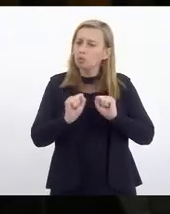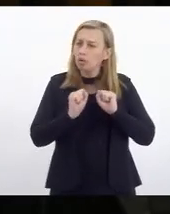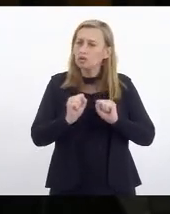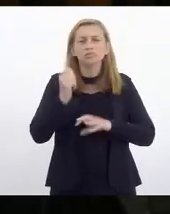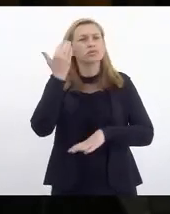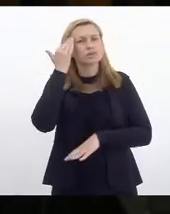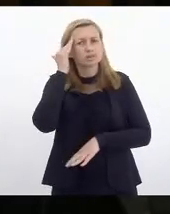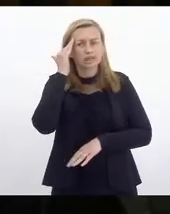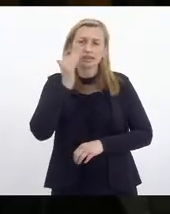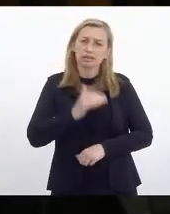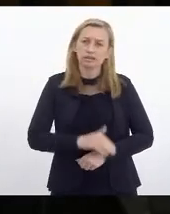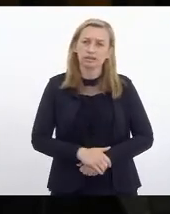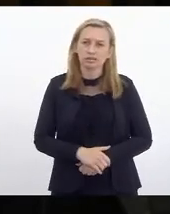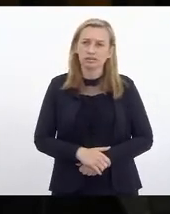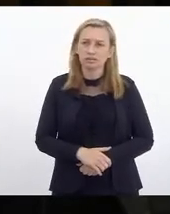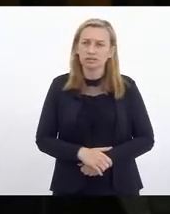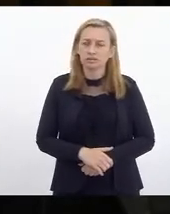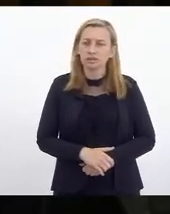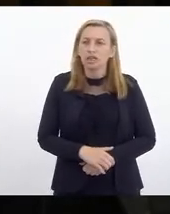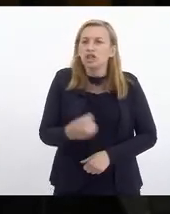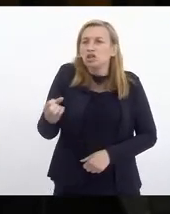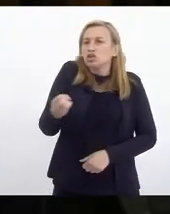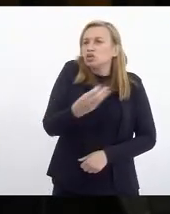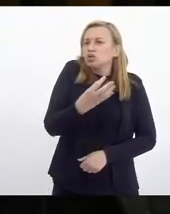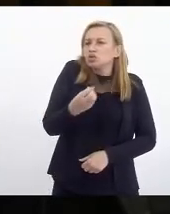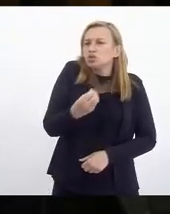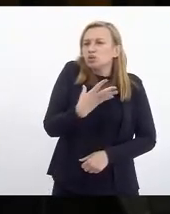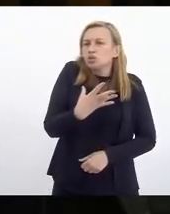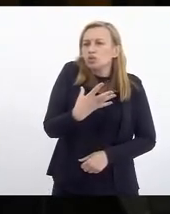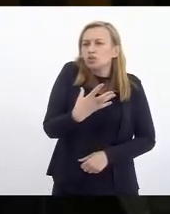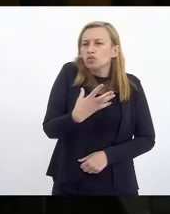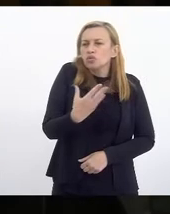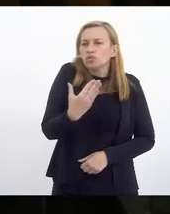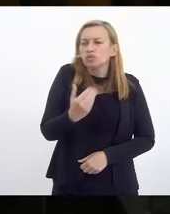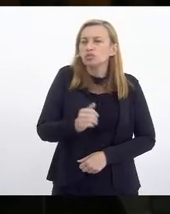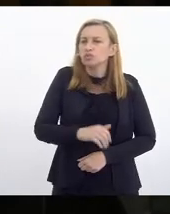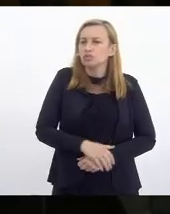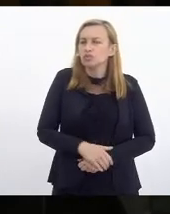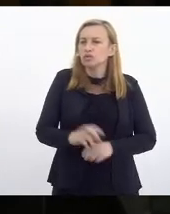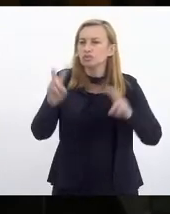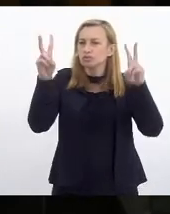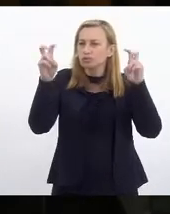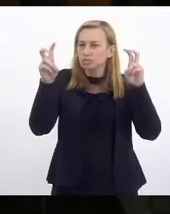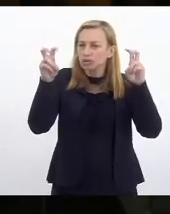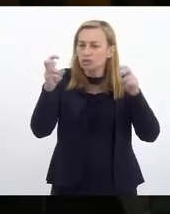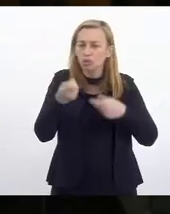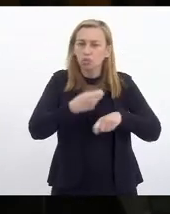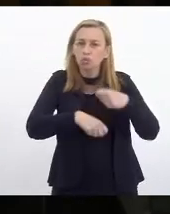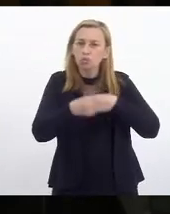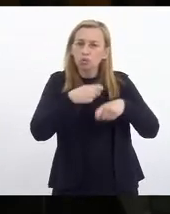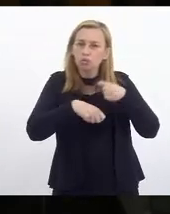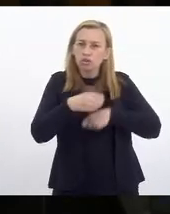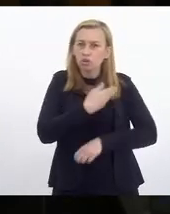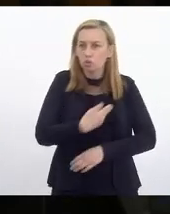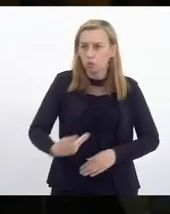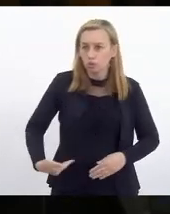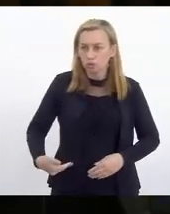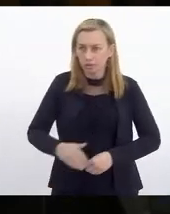entender esse novo preceito da administração